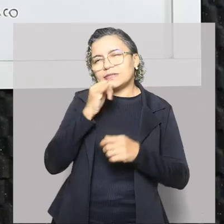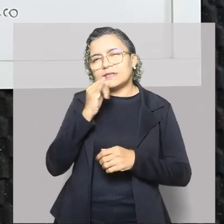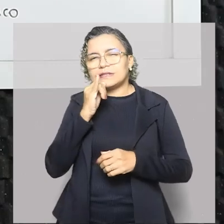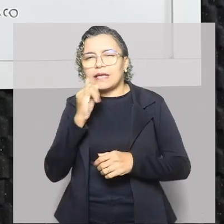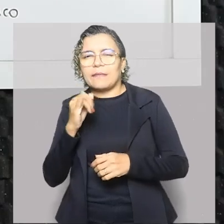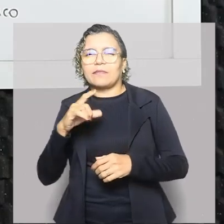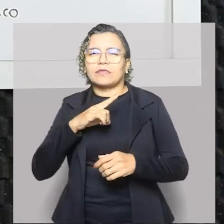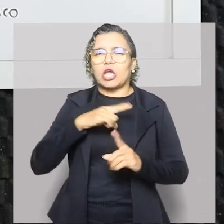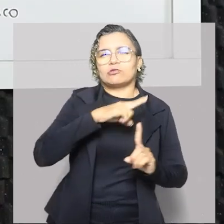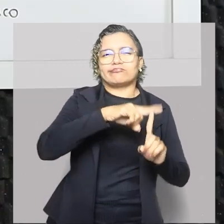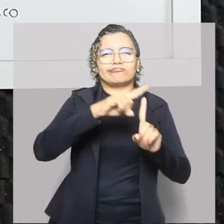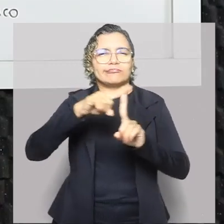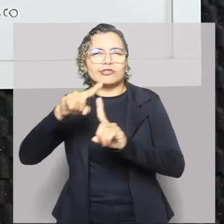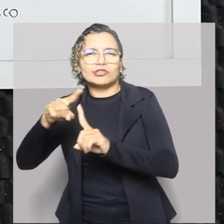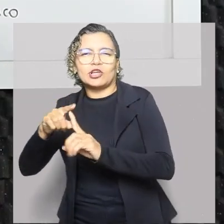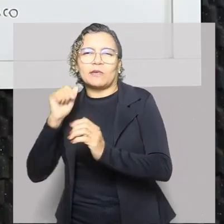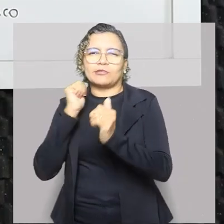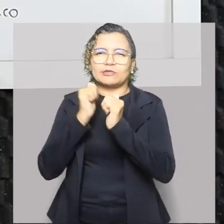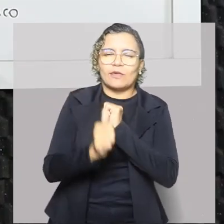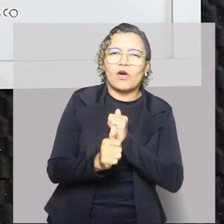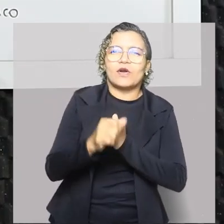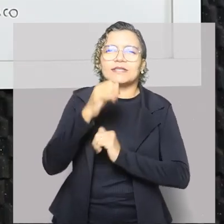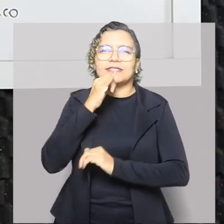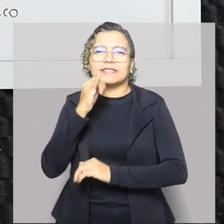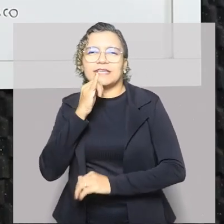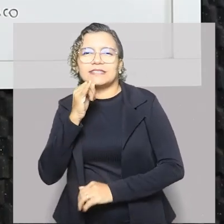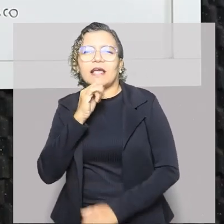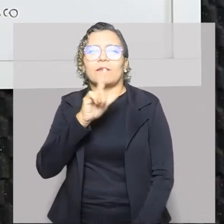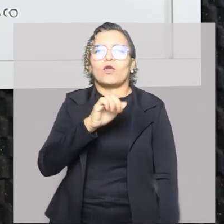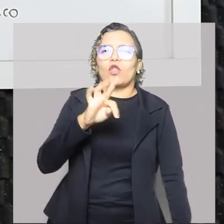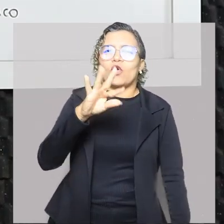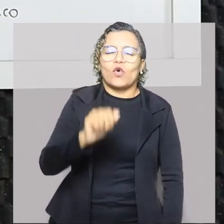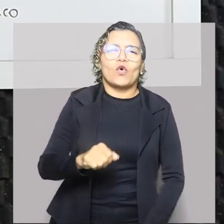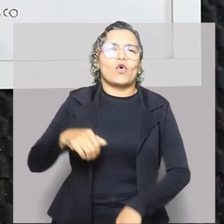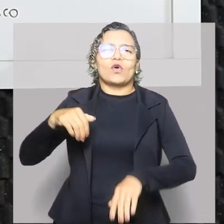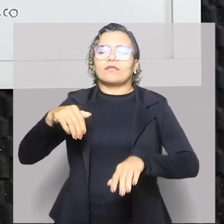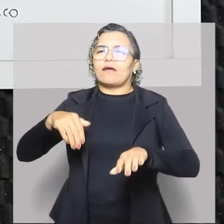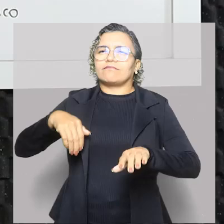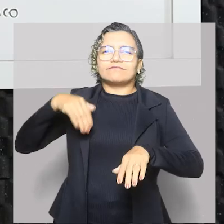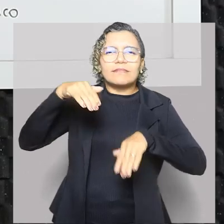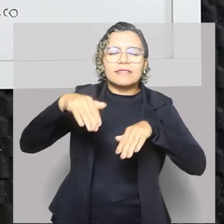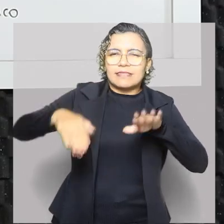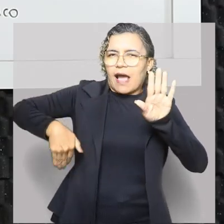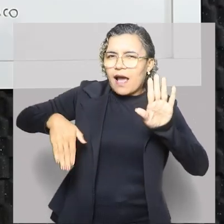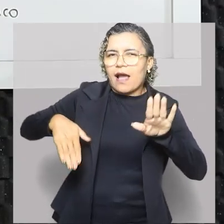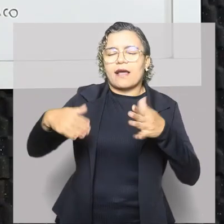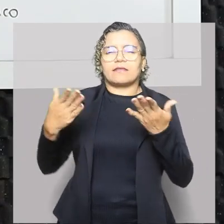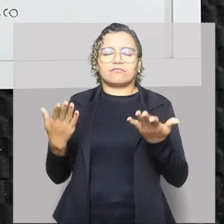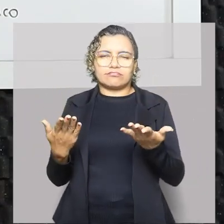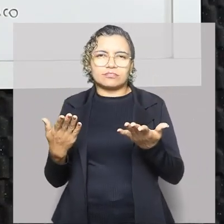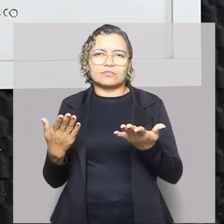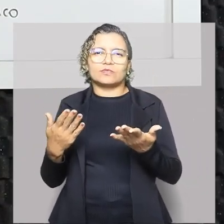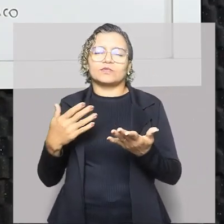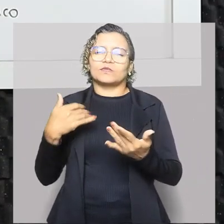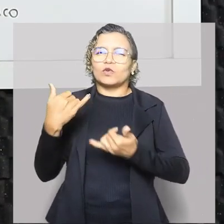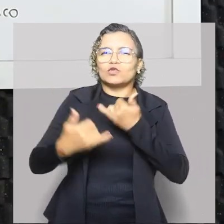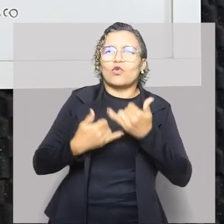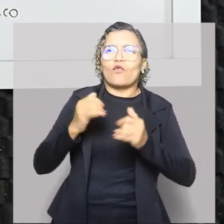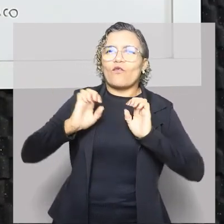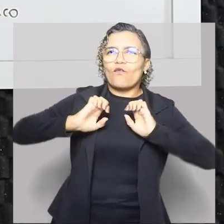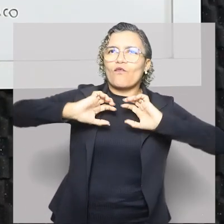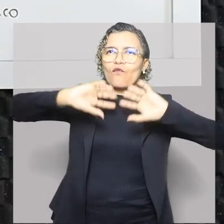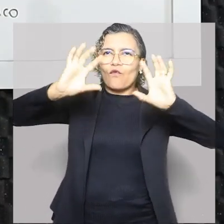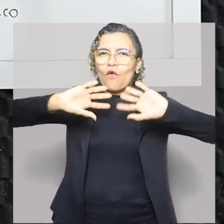diversas modalidades de luta, nado, né? Muitas coisas, tá? Jogo, vôlei,